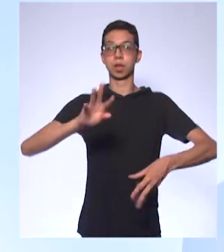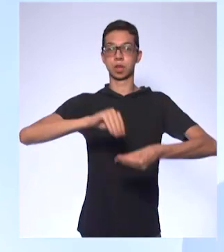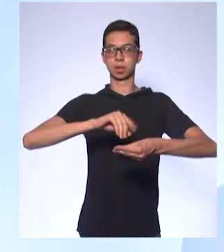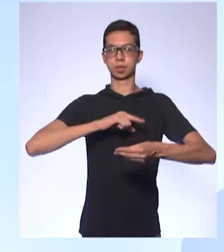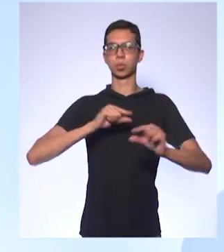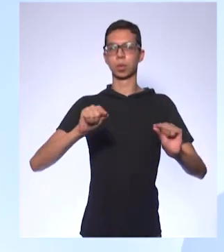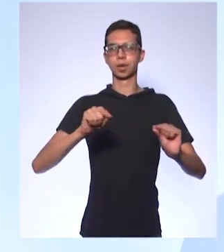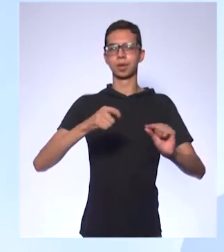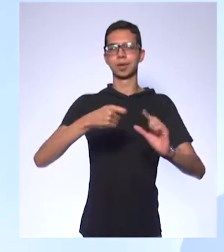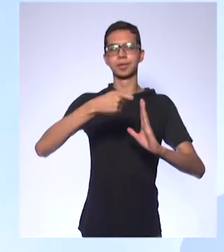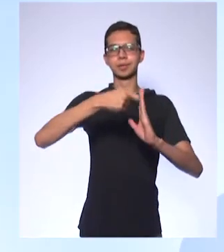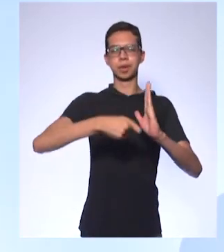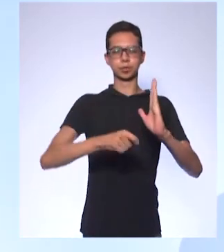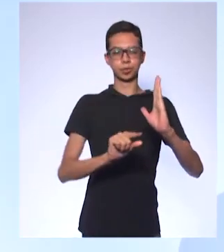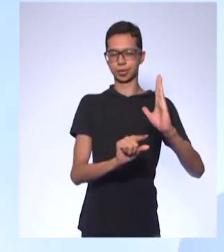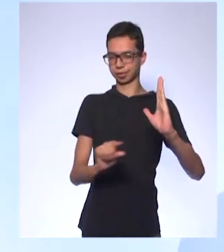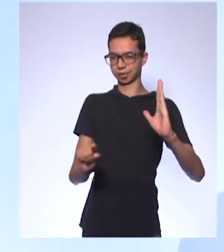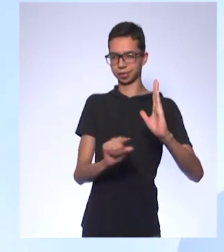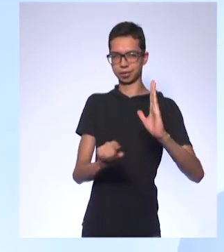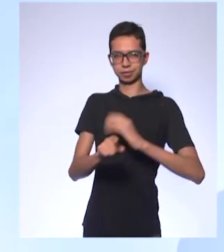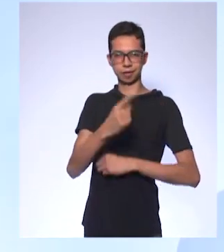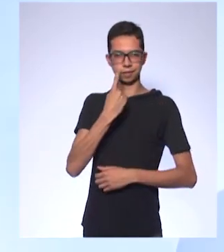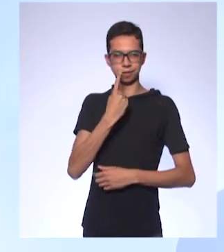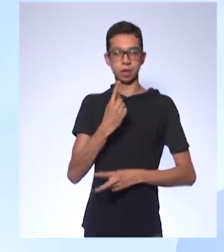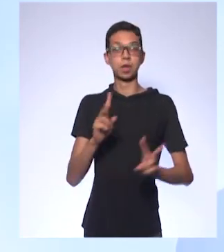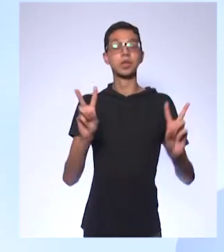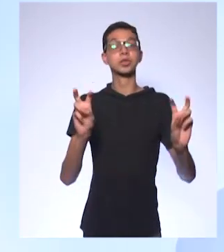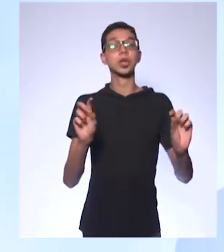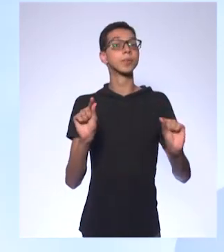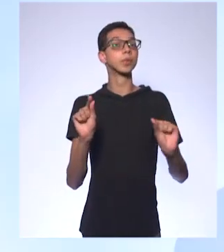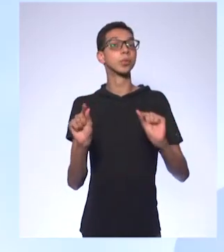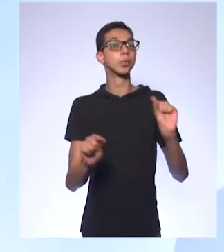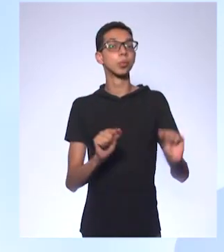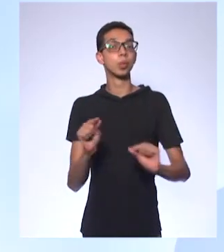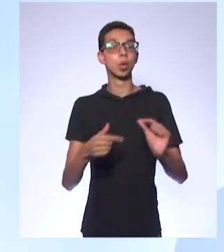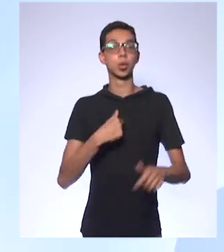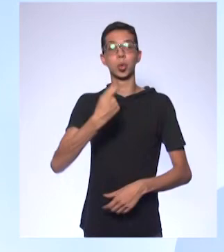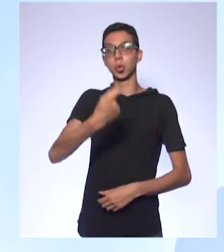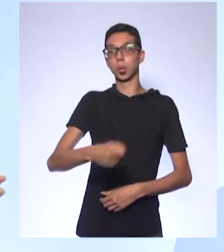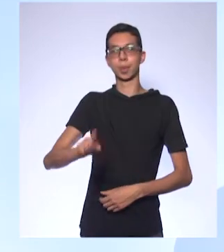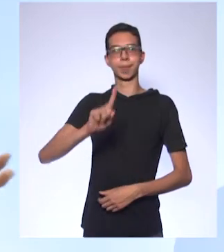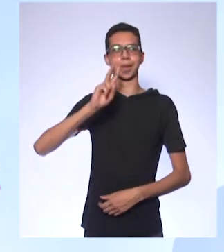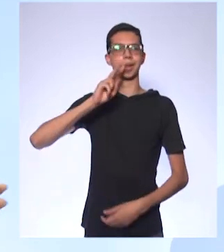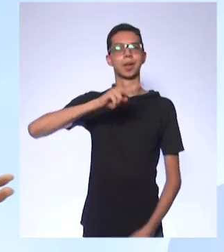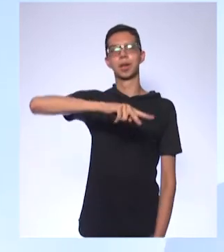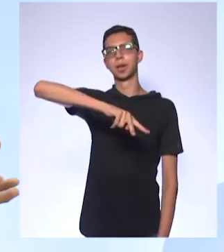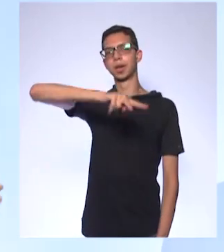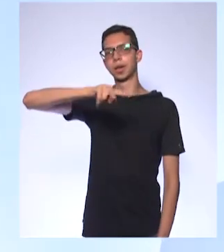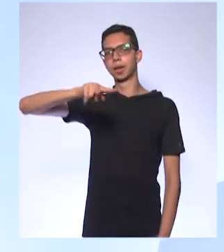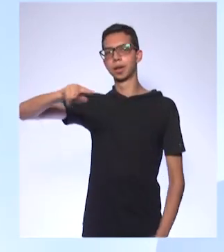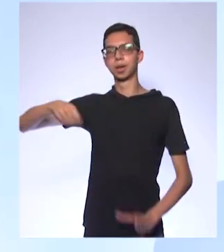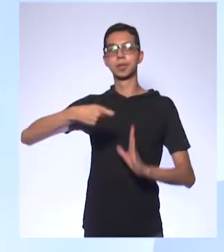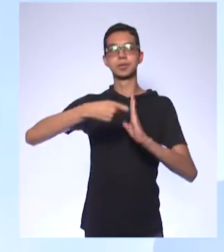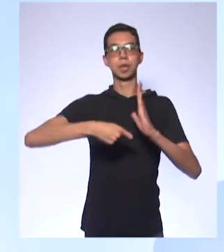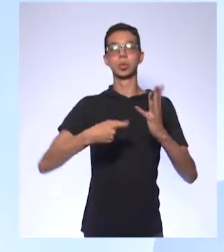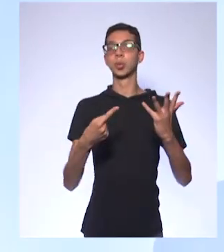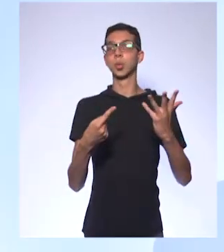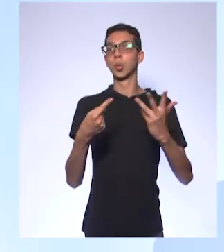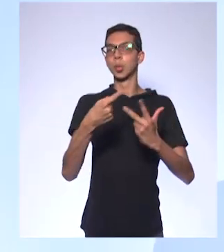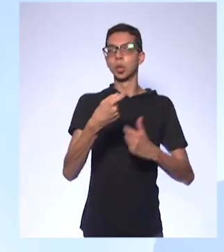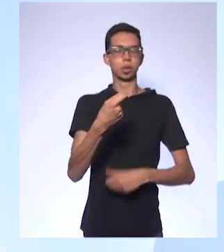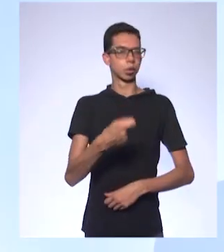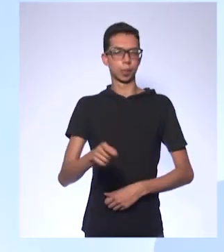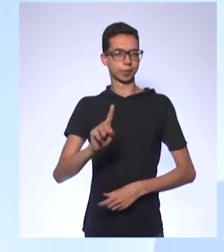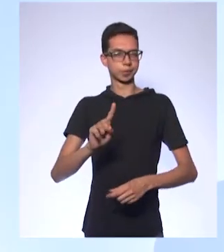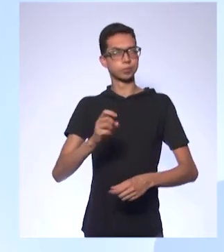embaixo, né? Sobre... Nem precisava assim ler tanto o texto todo, ou sim, né? Mas vejam